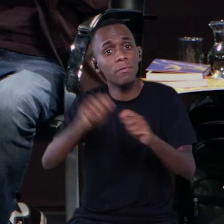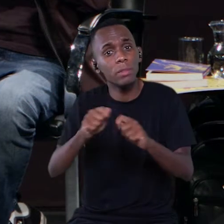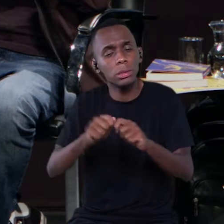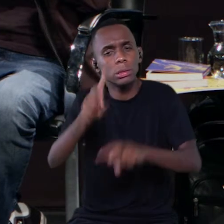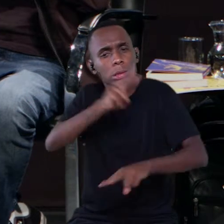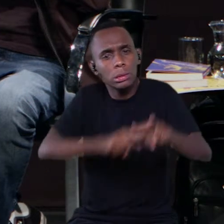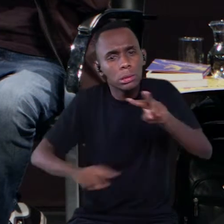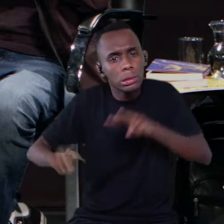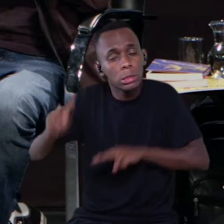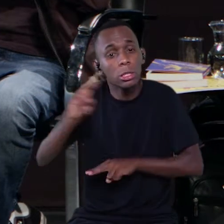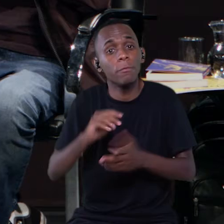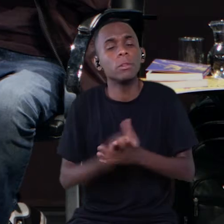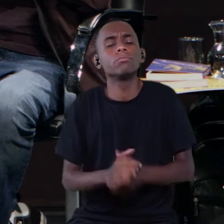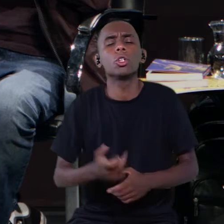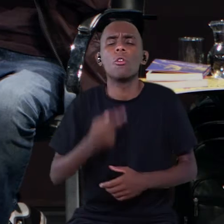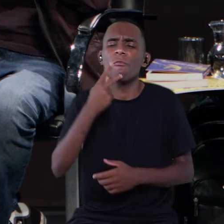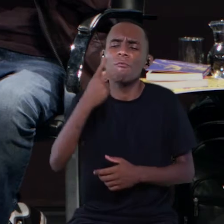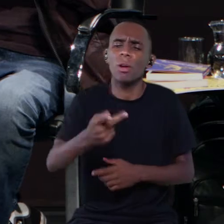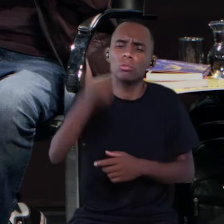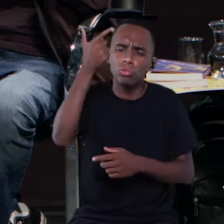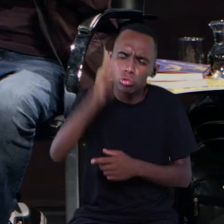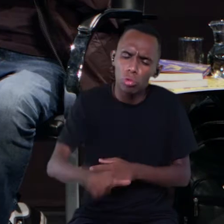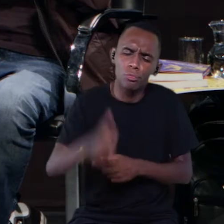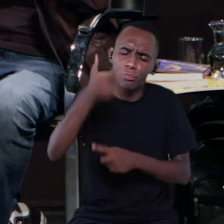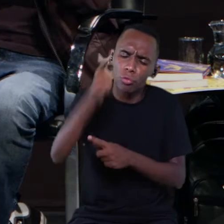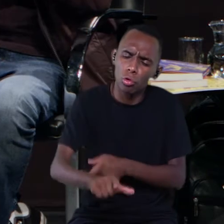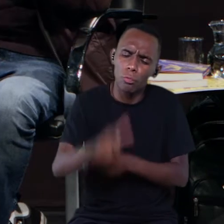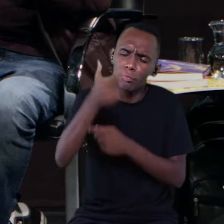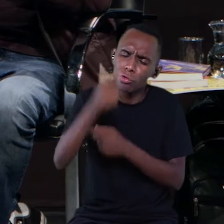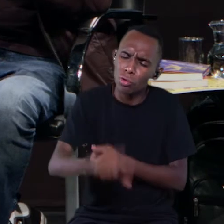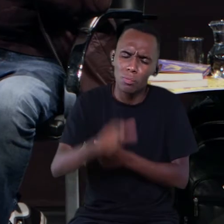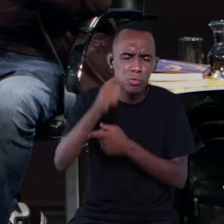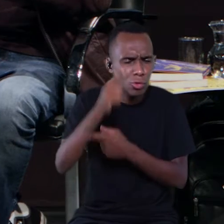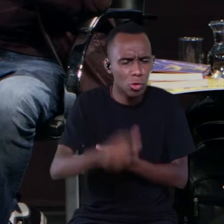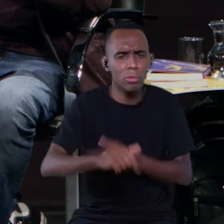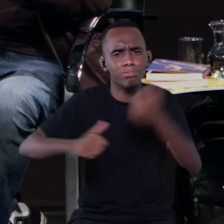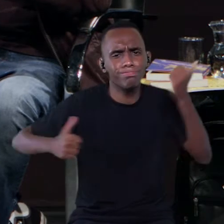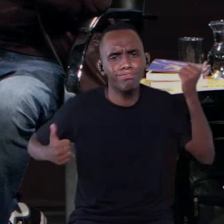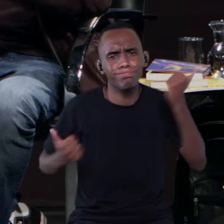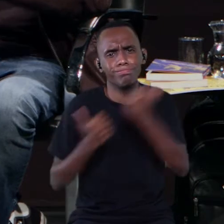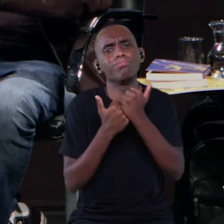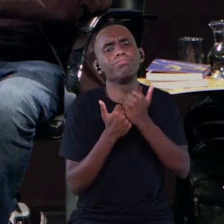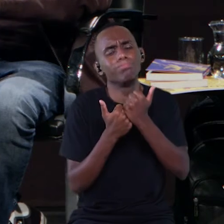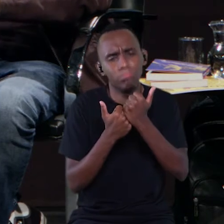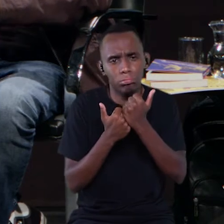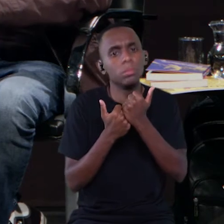essa curadoria. E eu digo e repito infinitas vezes a colaboração,